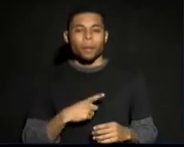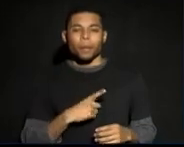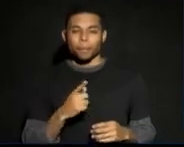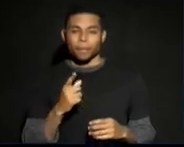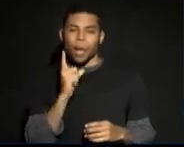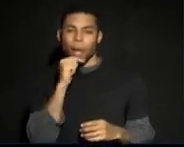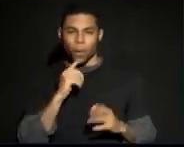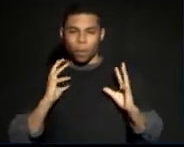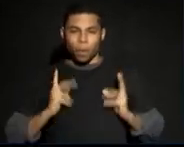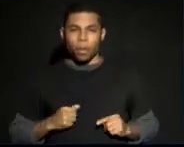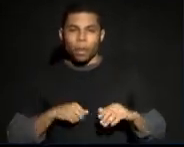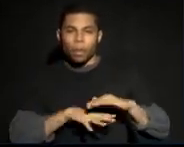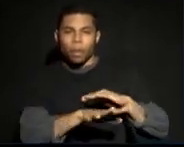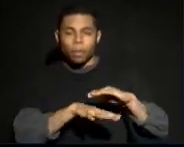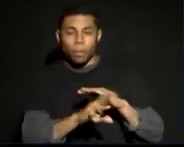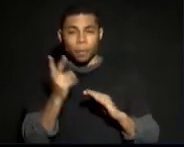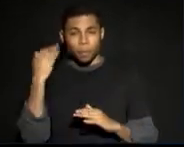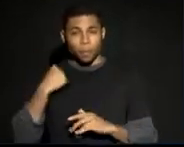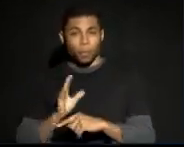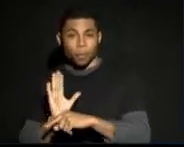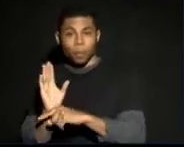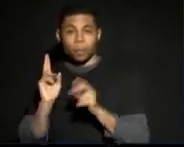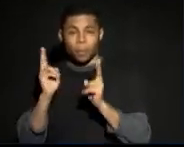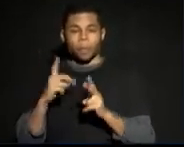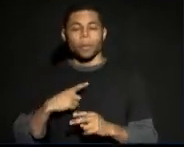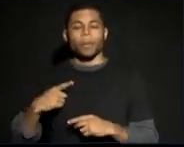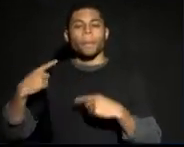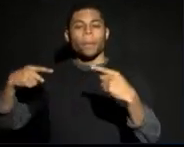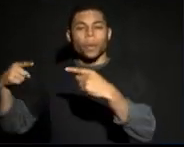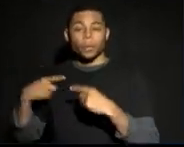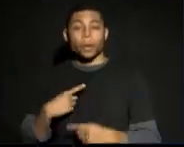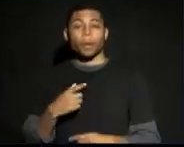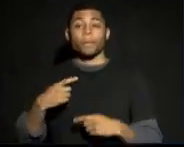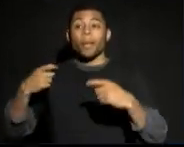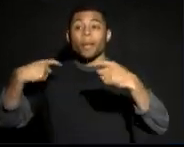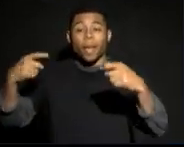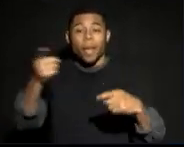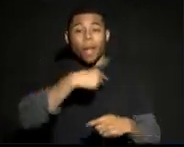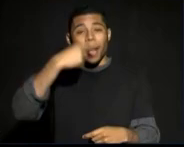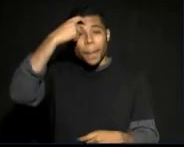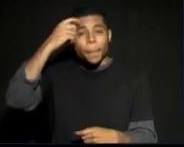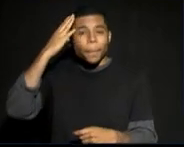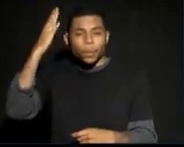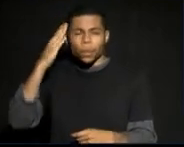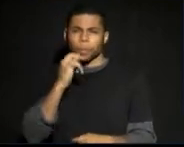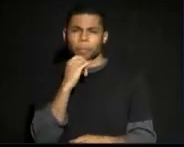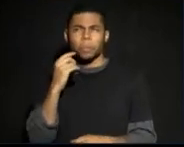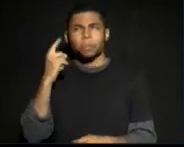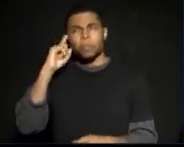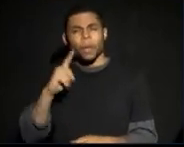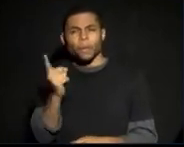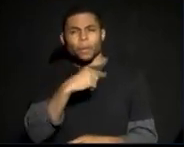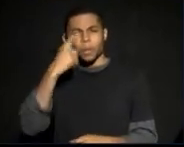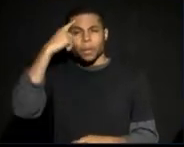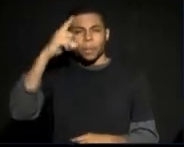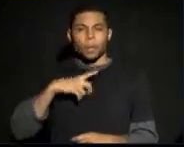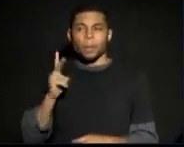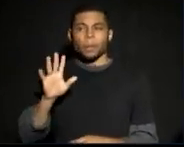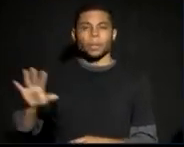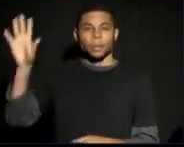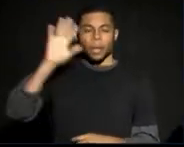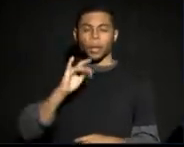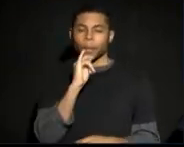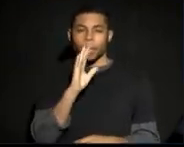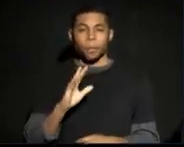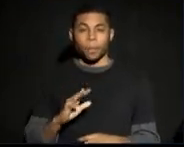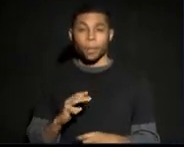e eu tava muito envolvida na articulação política e aquela guerra psicológica do vocês vão simpatia no estado e vai